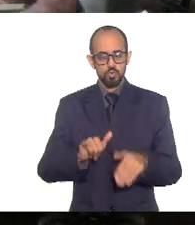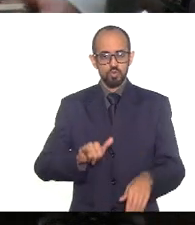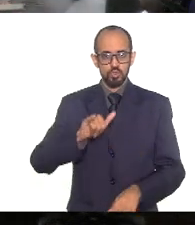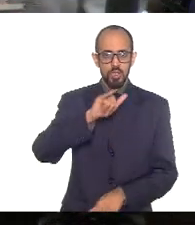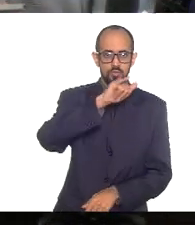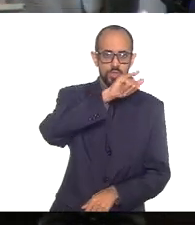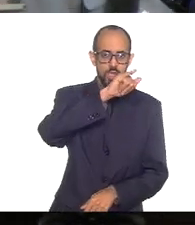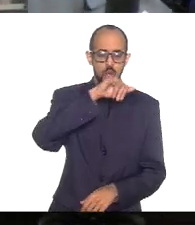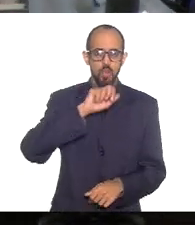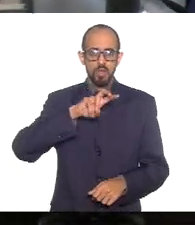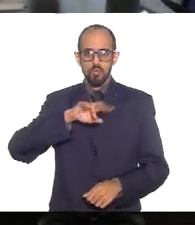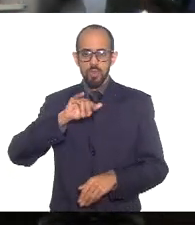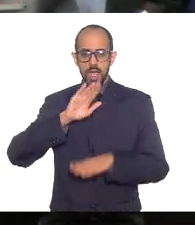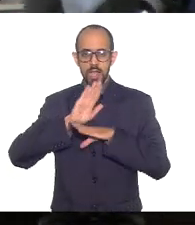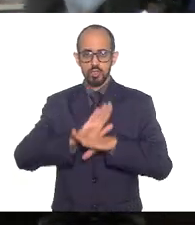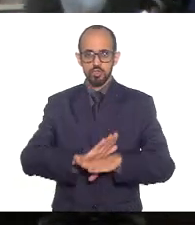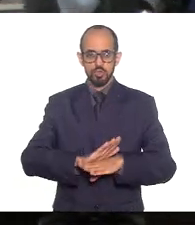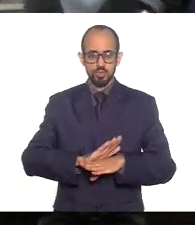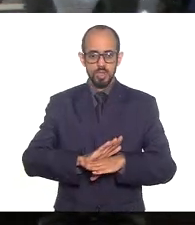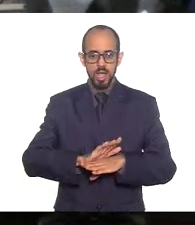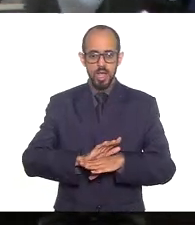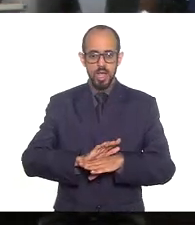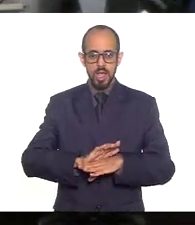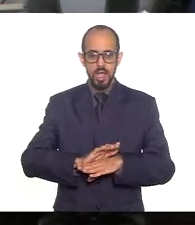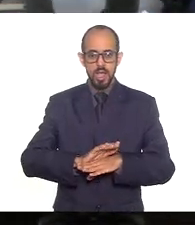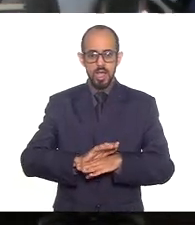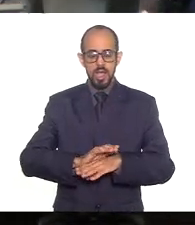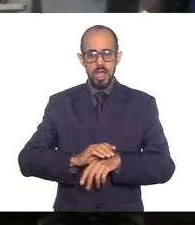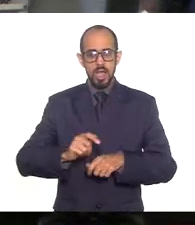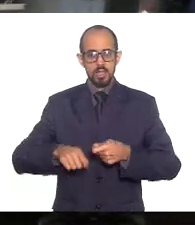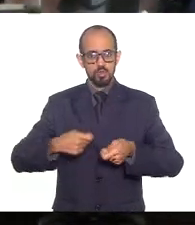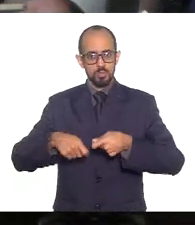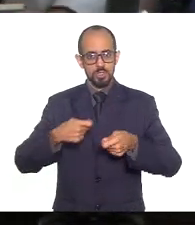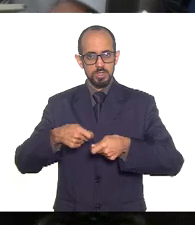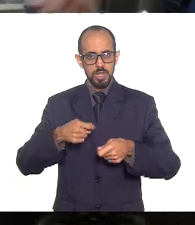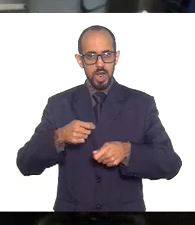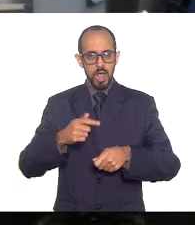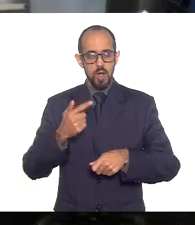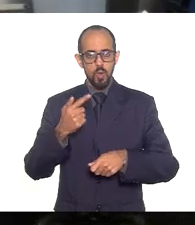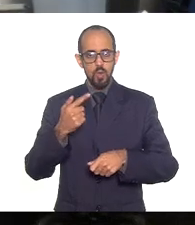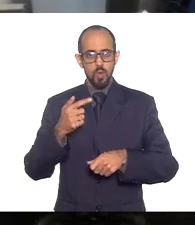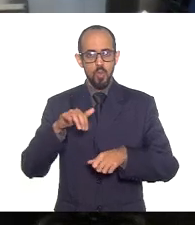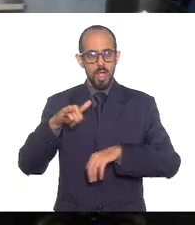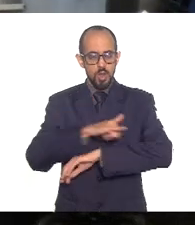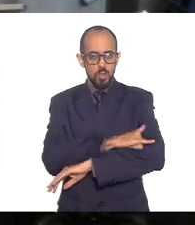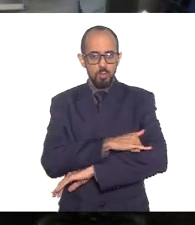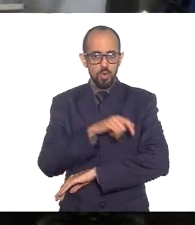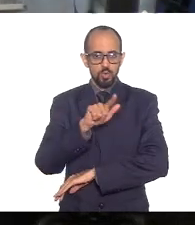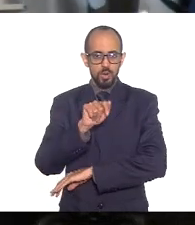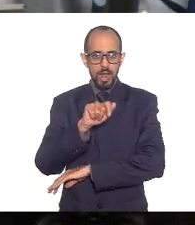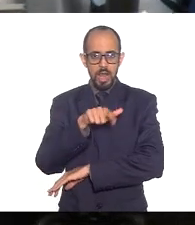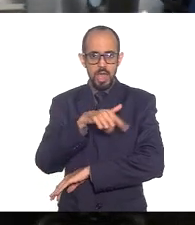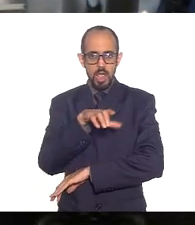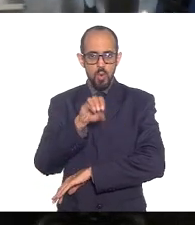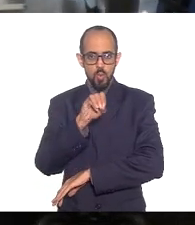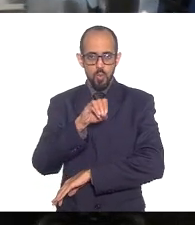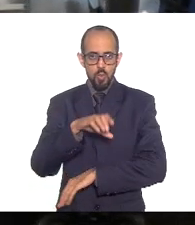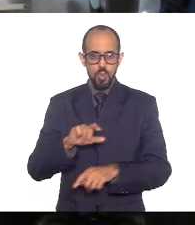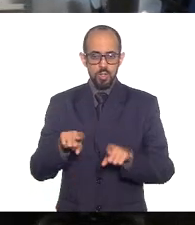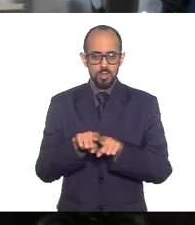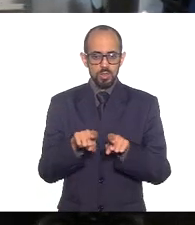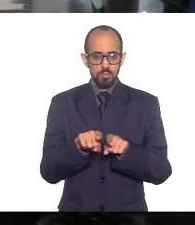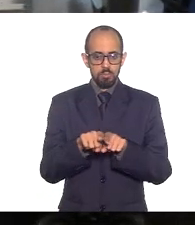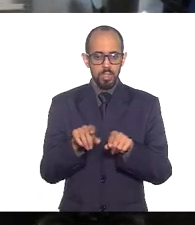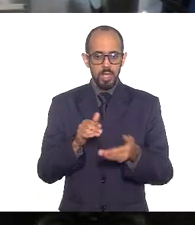que vai ajudar a revitalizar o Aeroporto Internacional do Galeão fundamental para o setor do Turismo e aprovamos a lei que garante